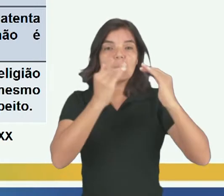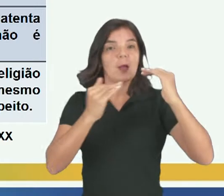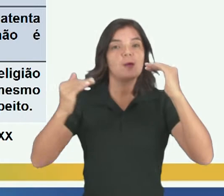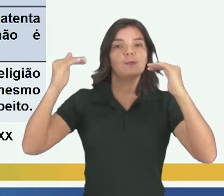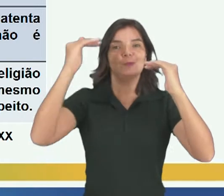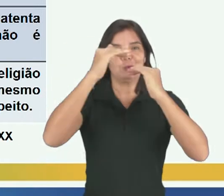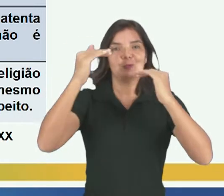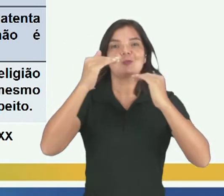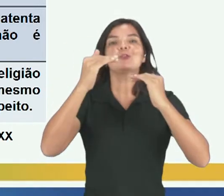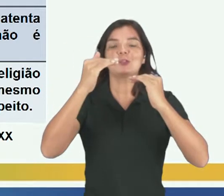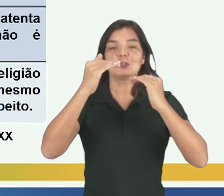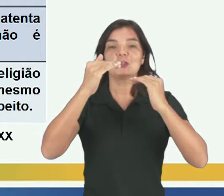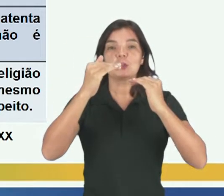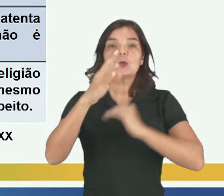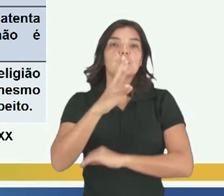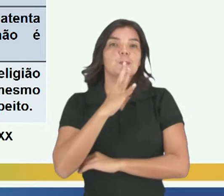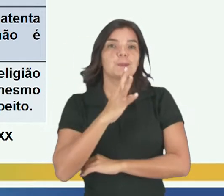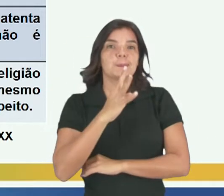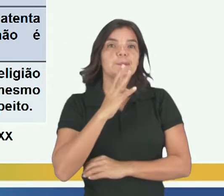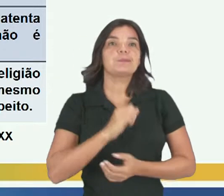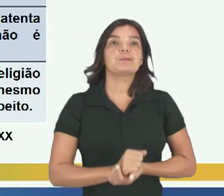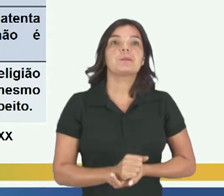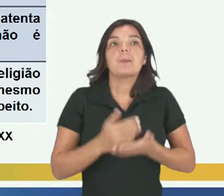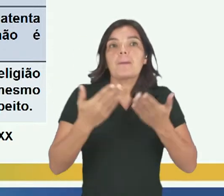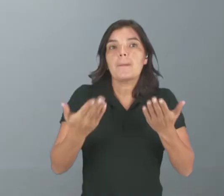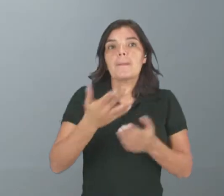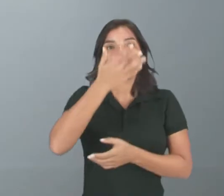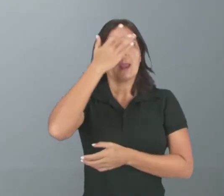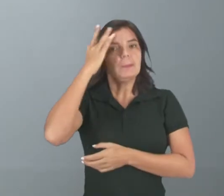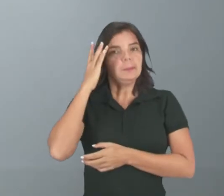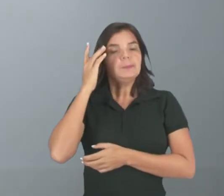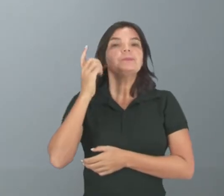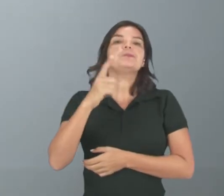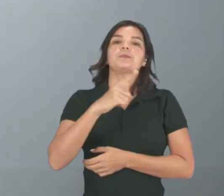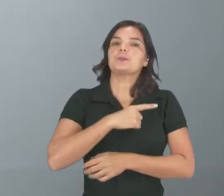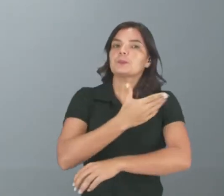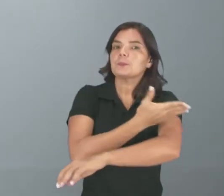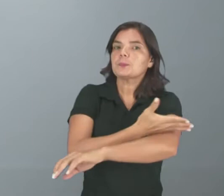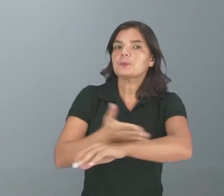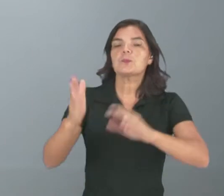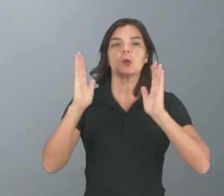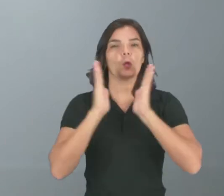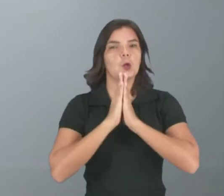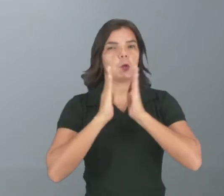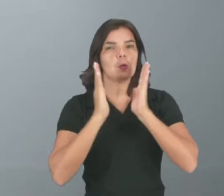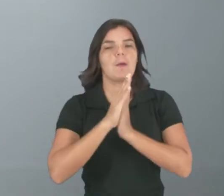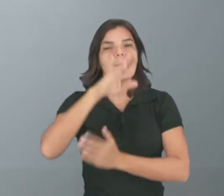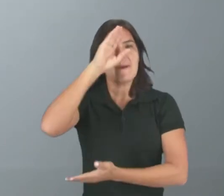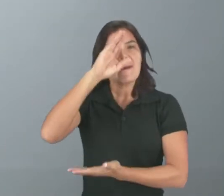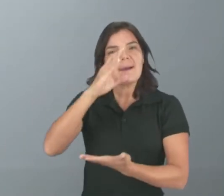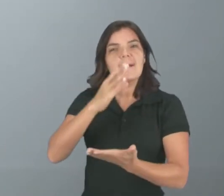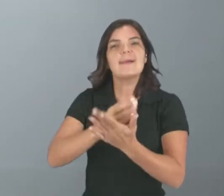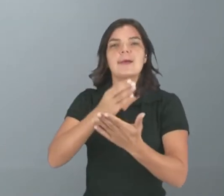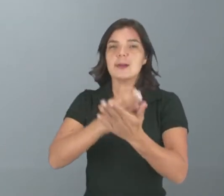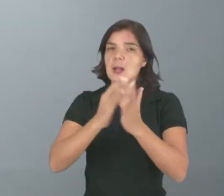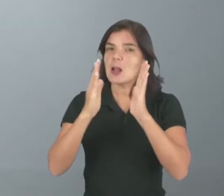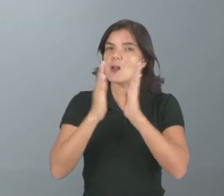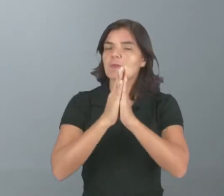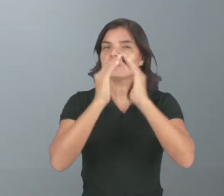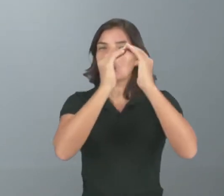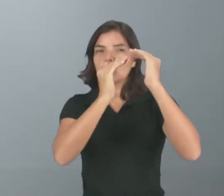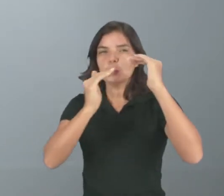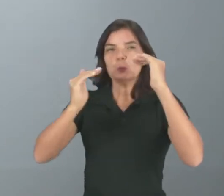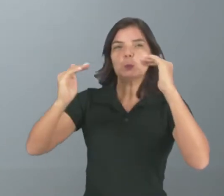todas as leis físicas conhecíveis. Então, a pessoa que tem o costume de orar e que acredita que a sua oração